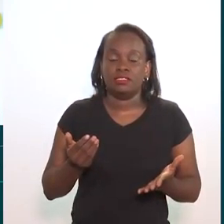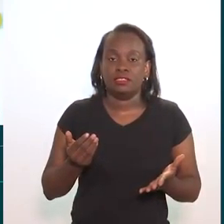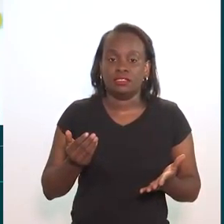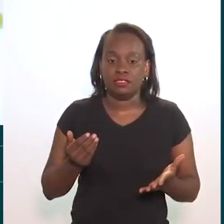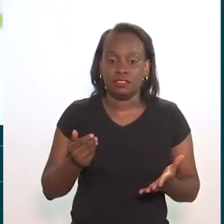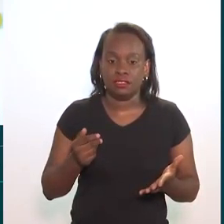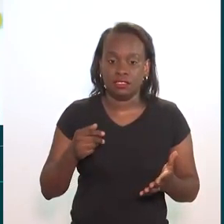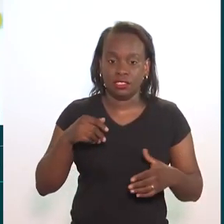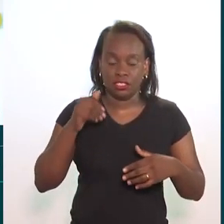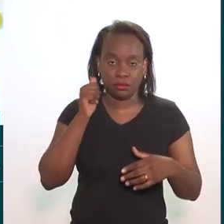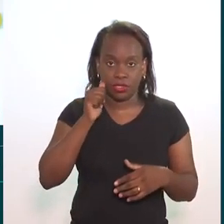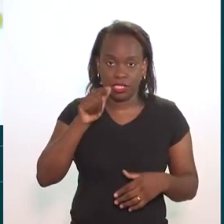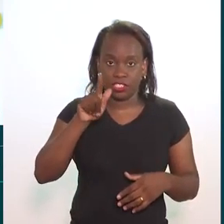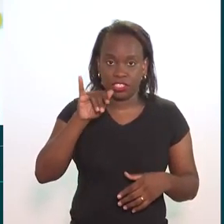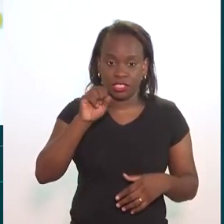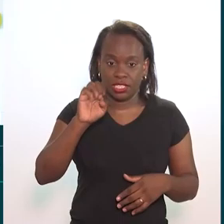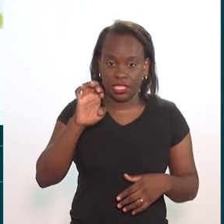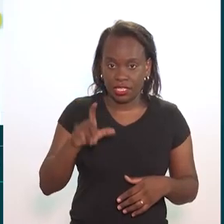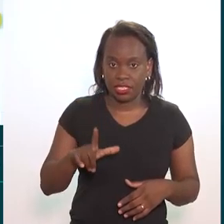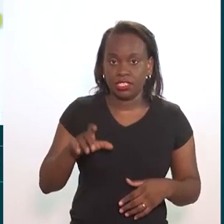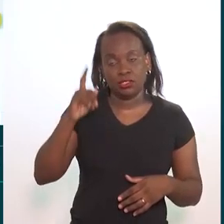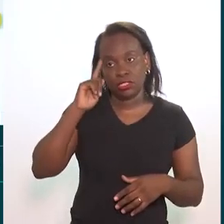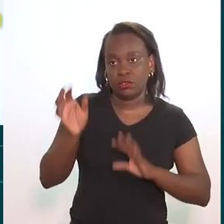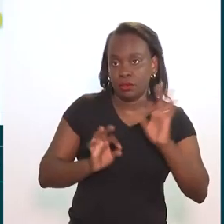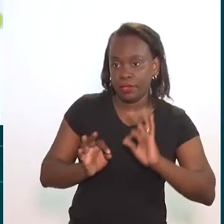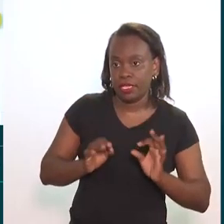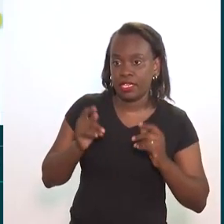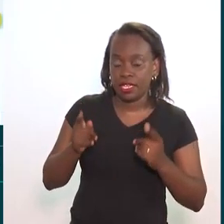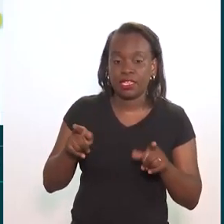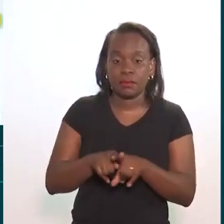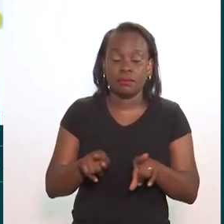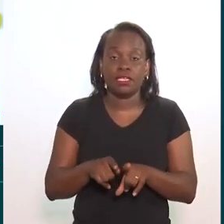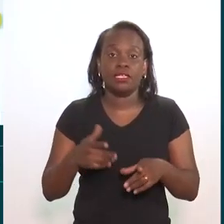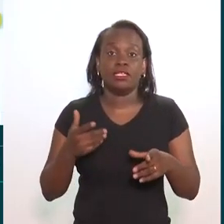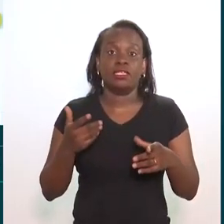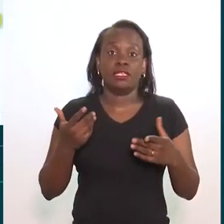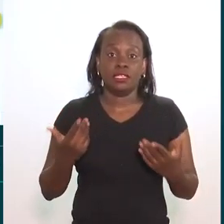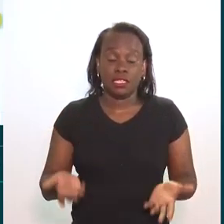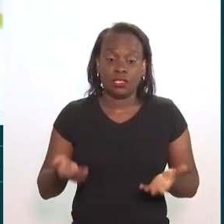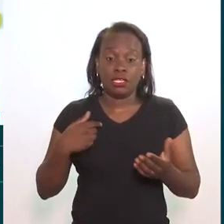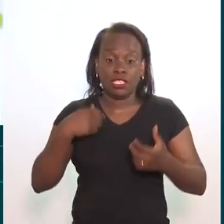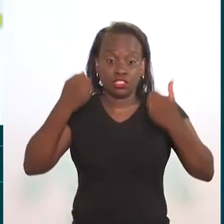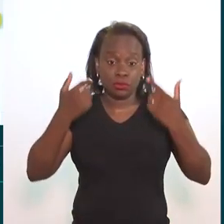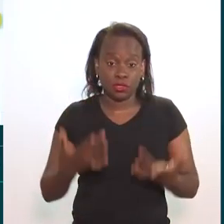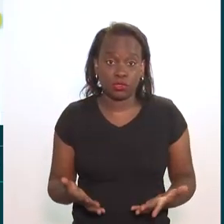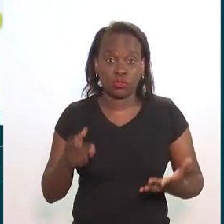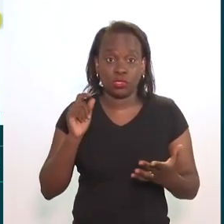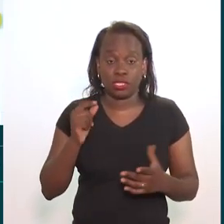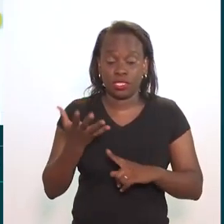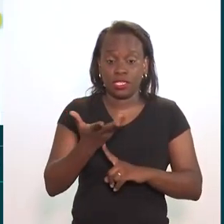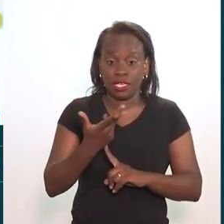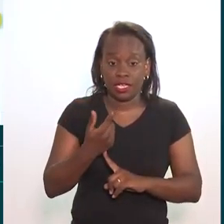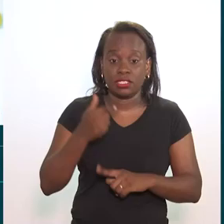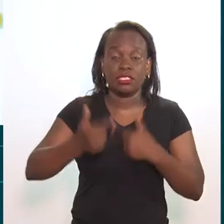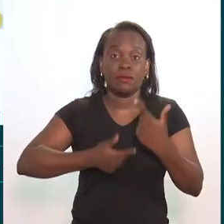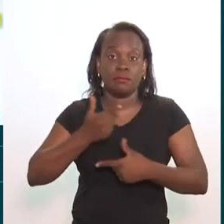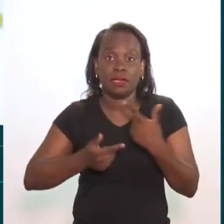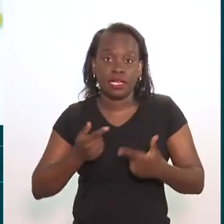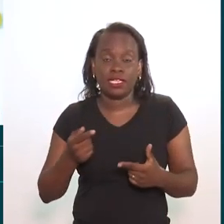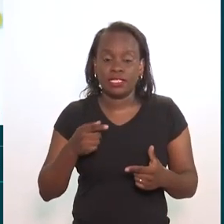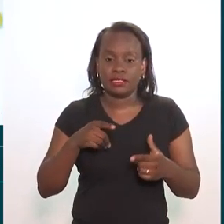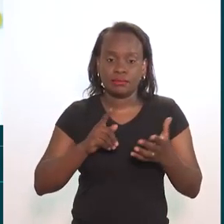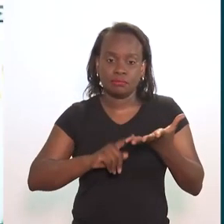fala da Gisele, e eu não sei se vou preparar para ela também um pouco disso, mas esse comentário de que a arte ela